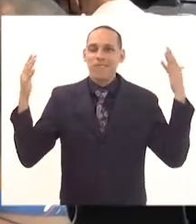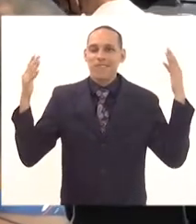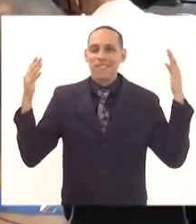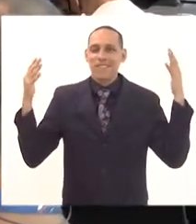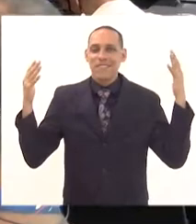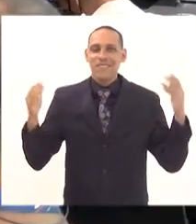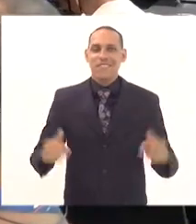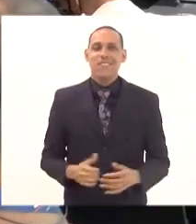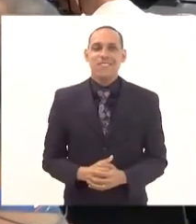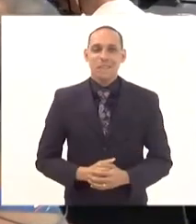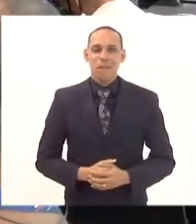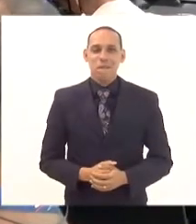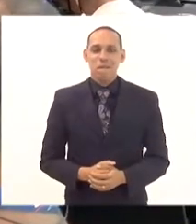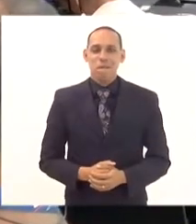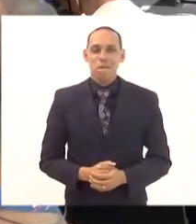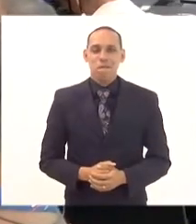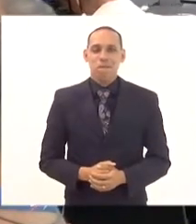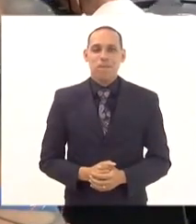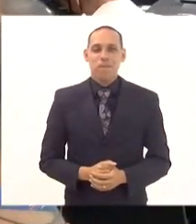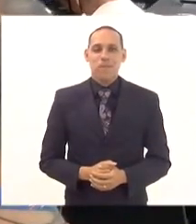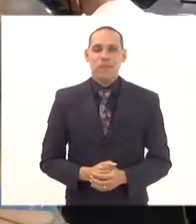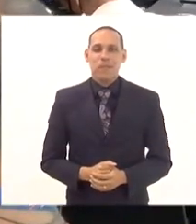E aí